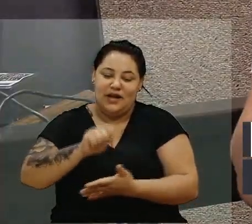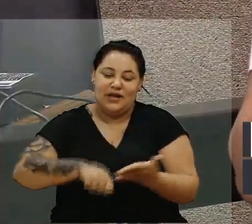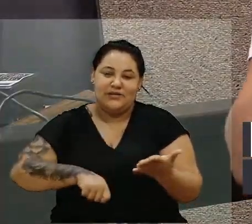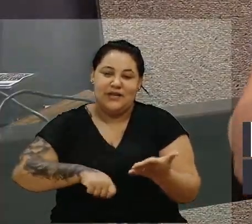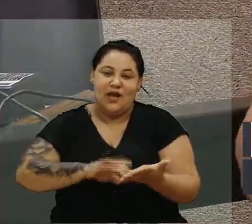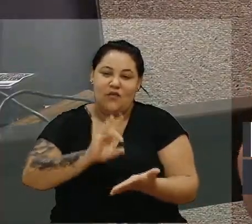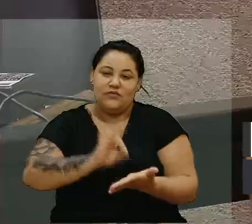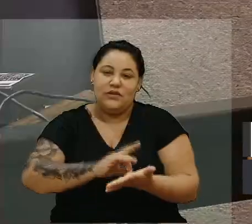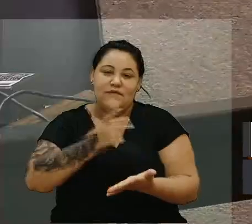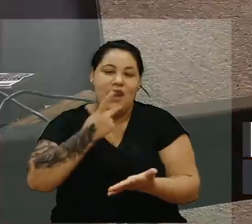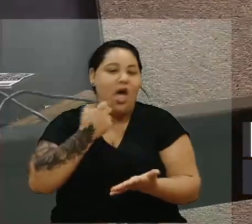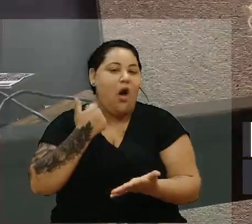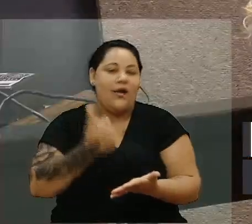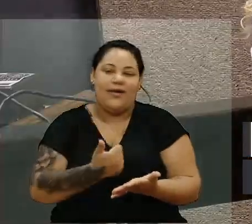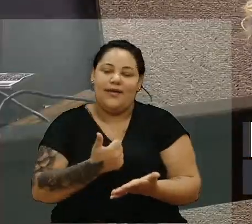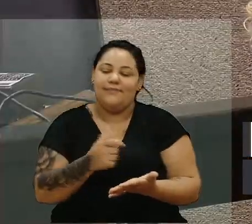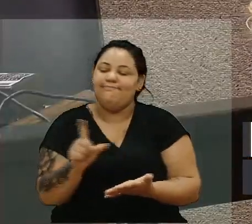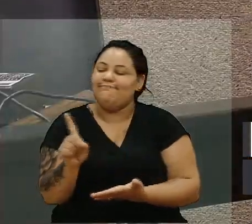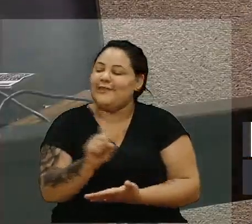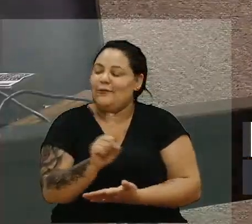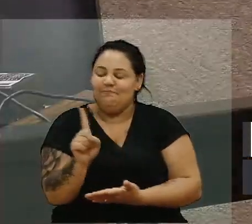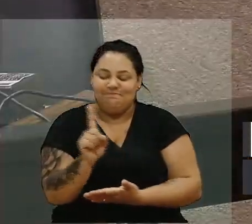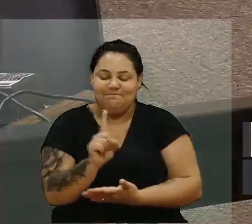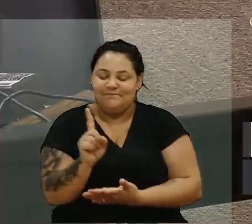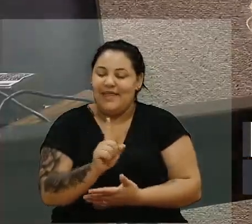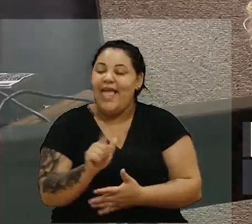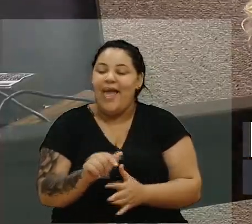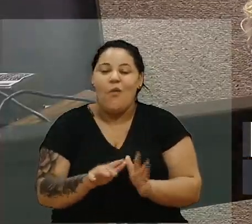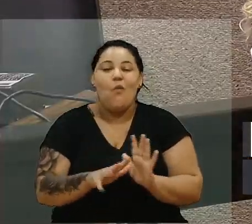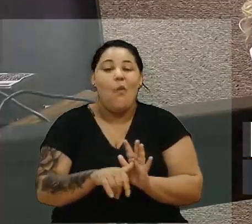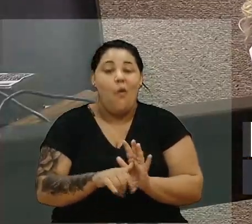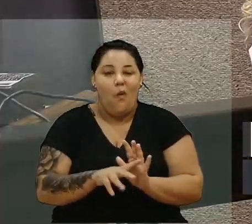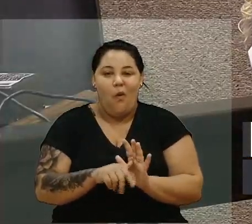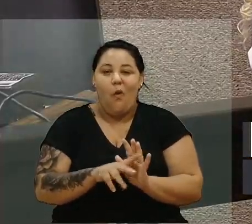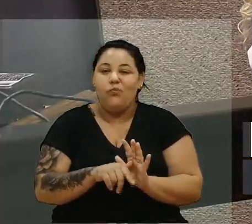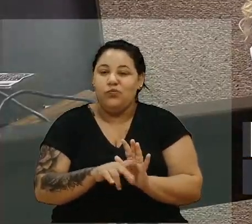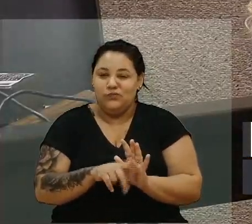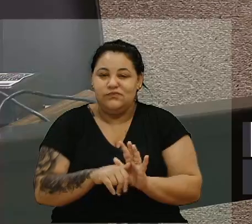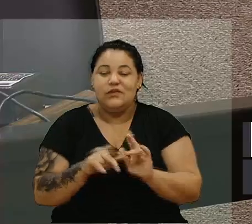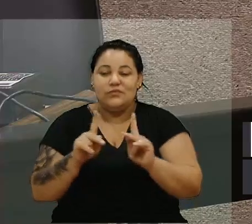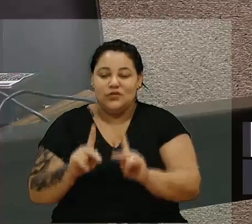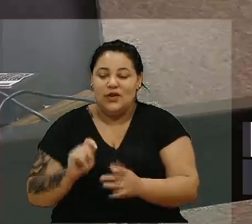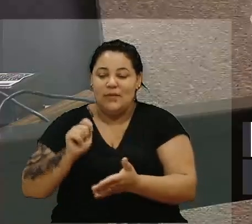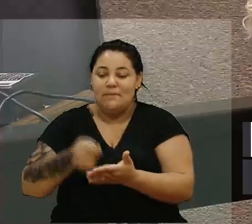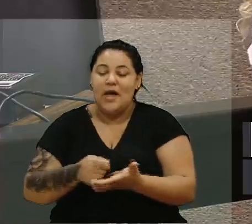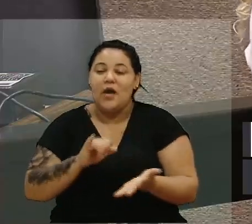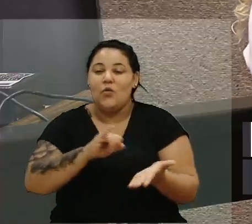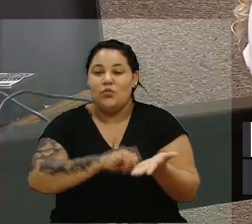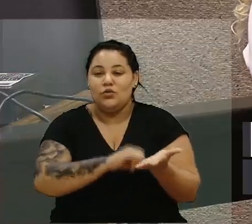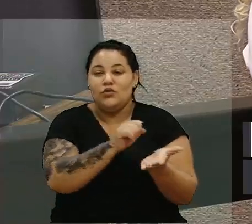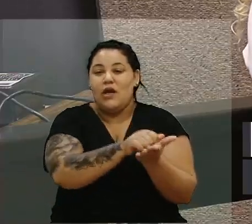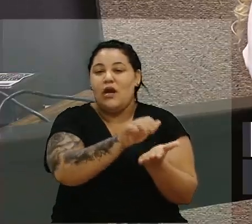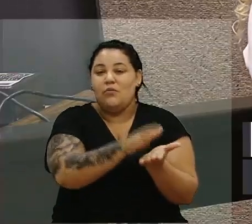tudo certo. Não está tudo certo, é um roubo aos contribuintes, é um roubo